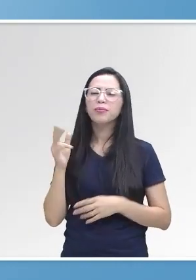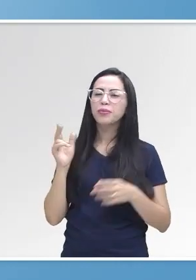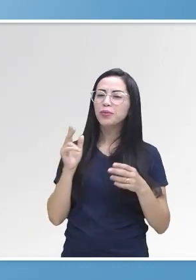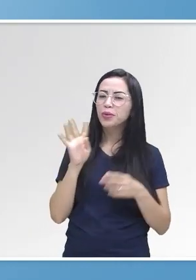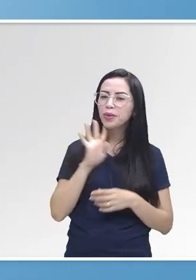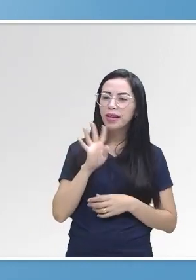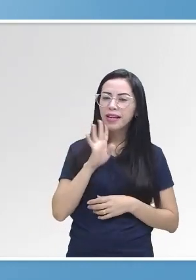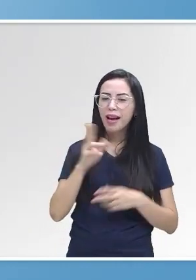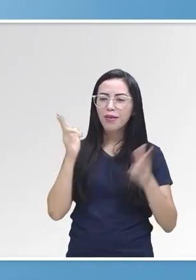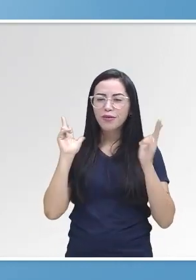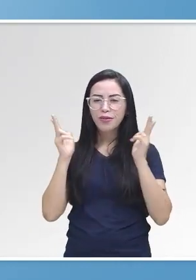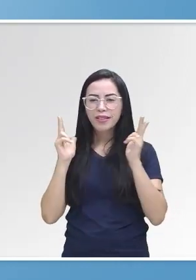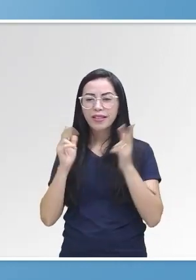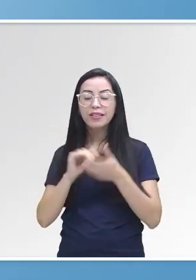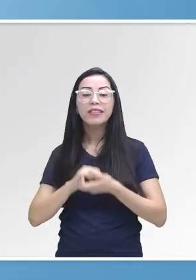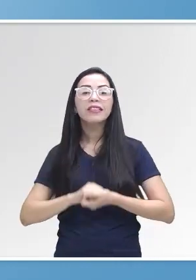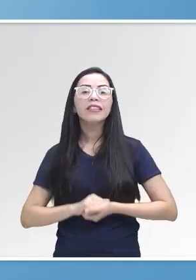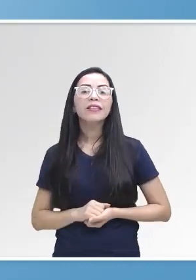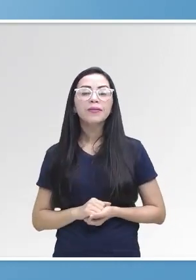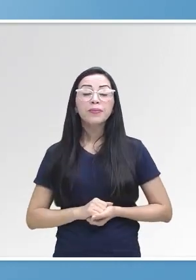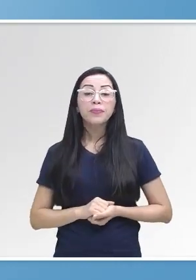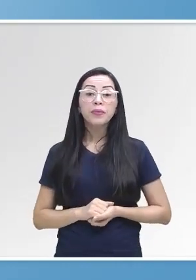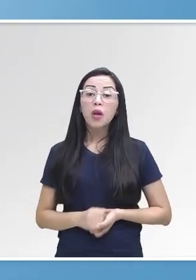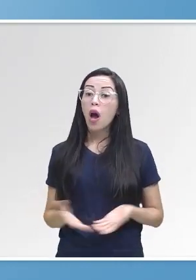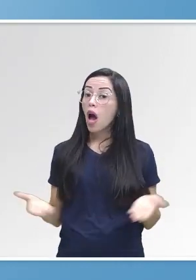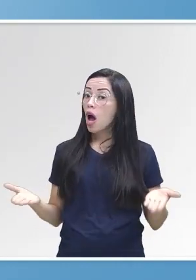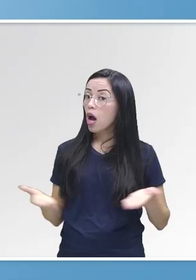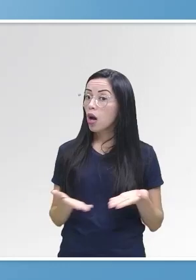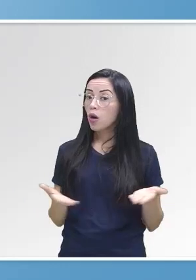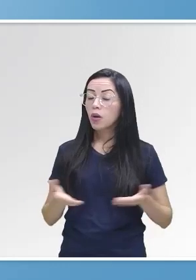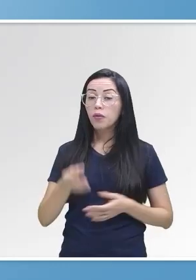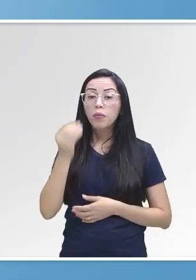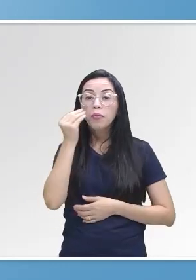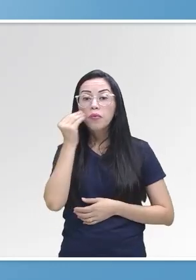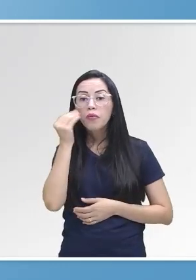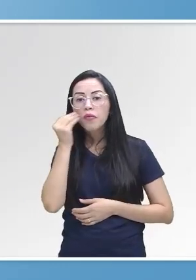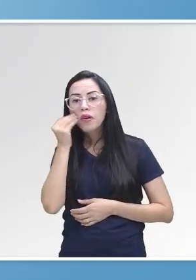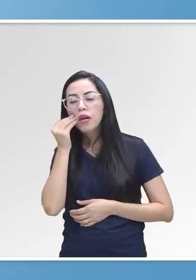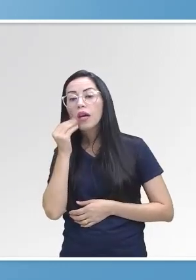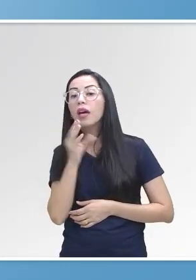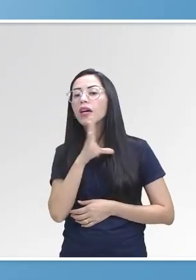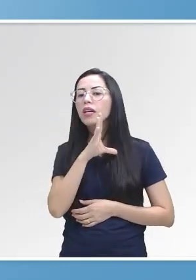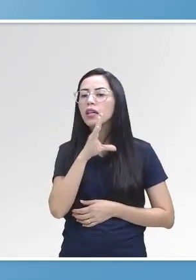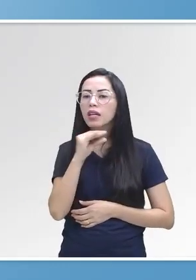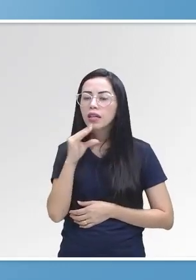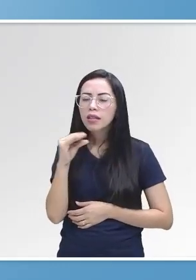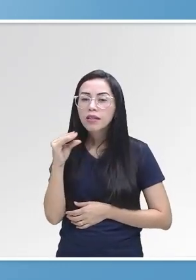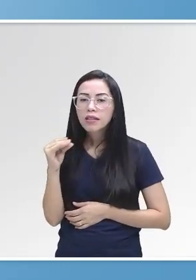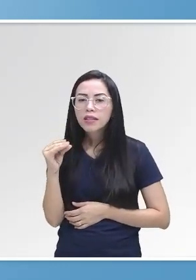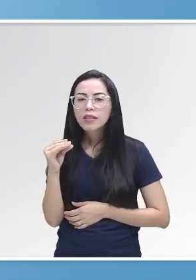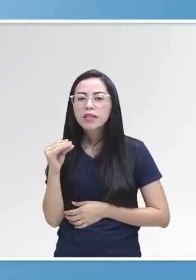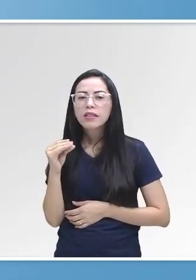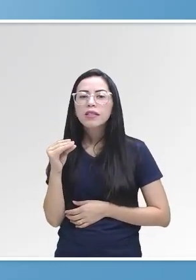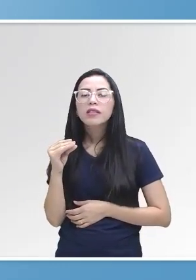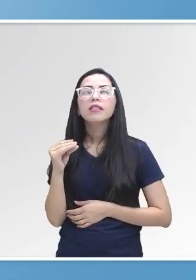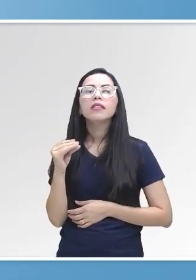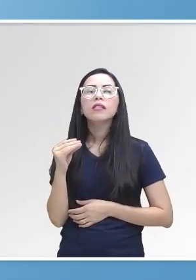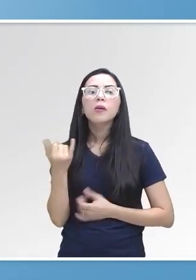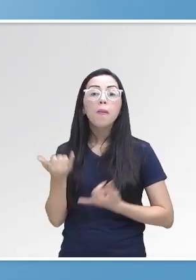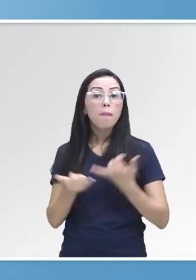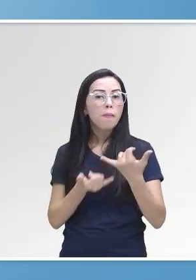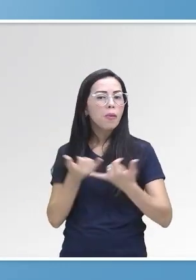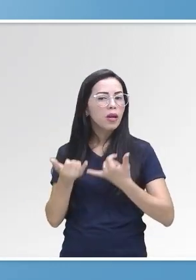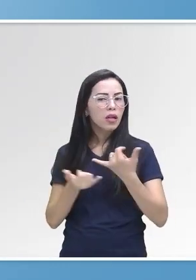então tu vai ver o que a quantidade de criança nesses brinquedos para